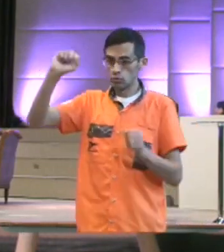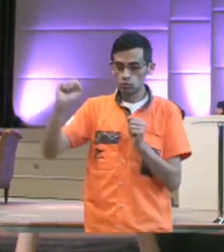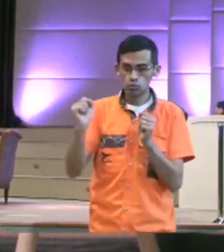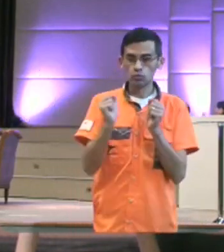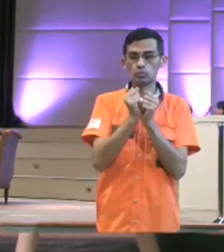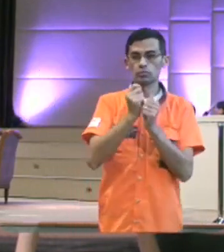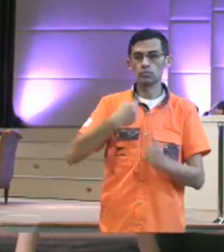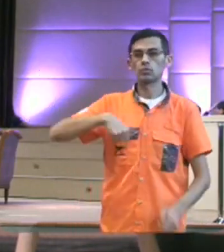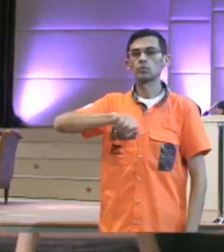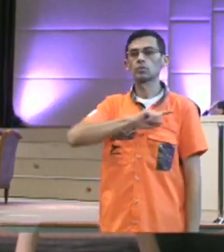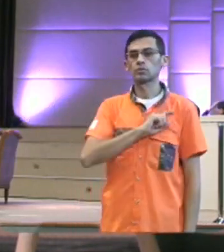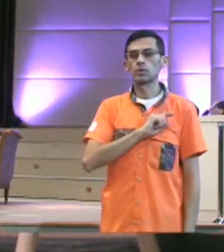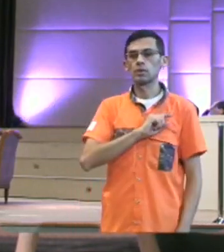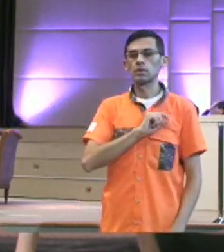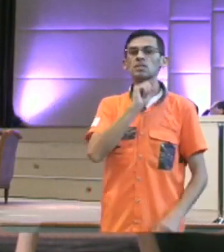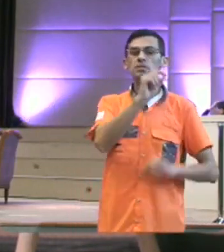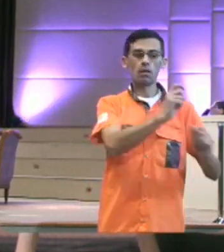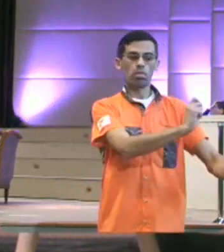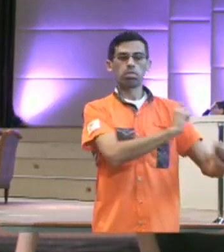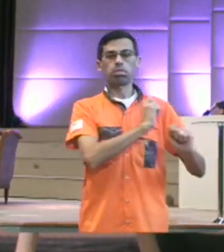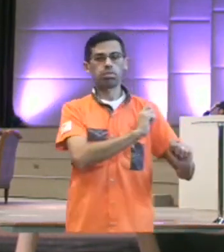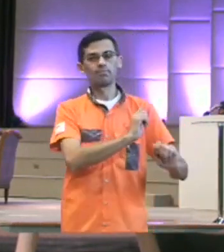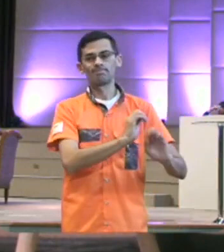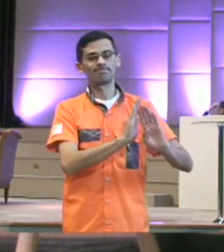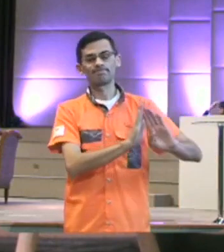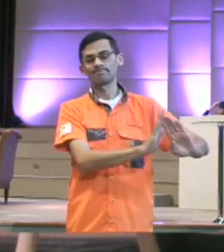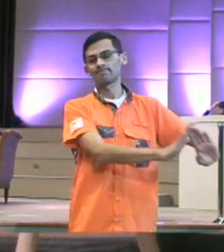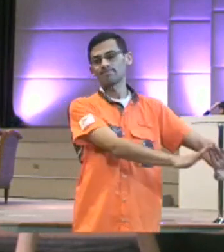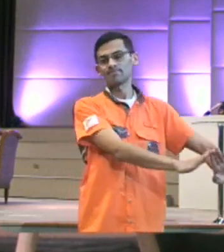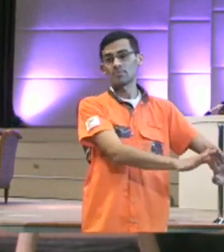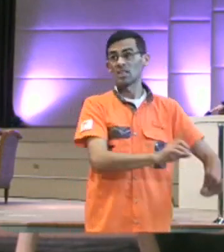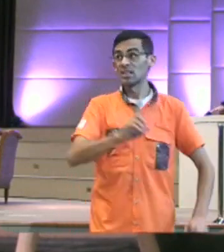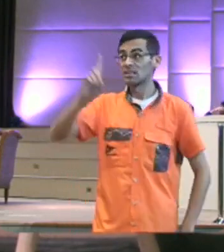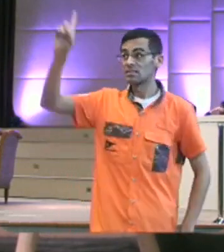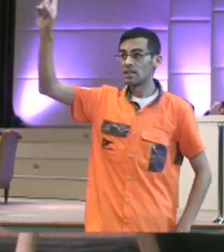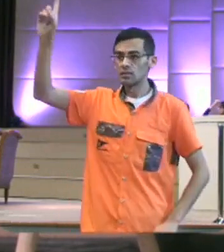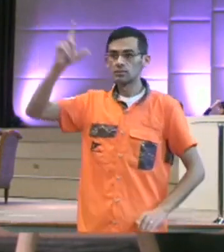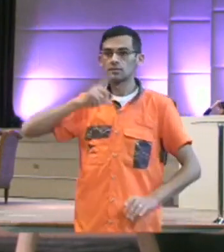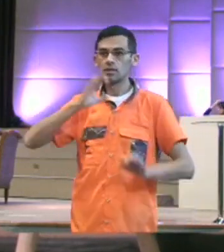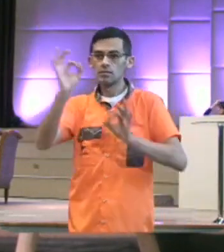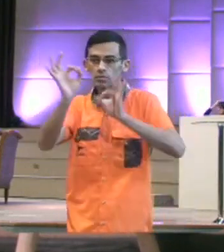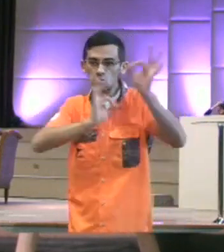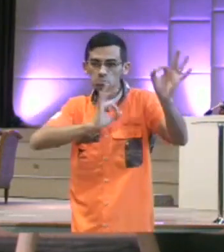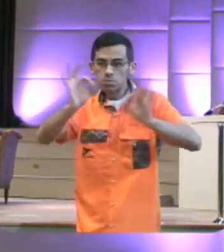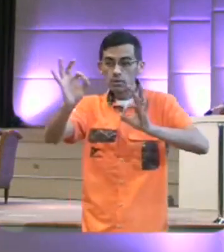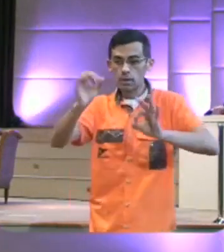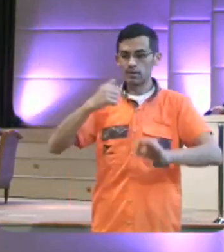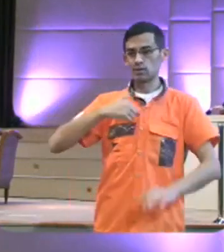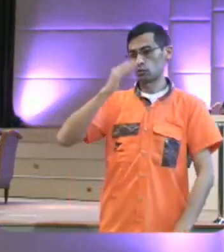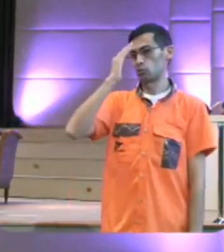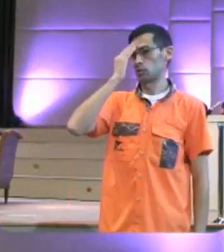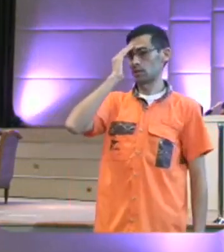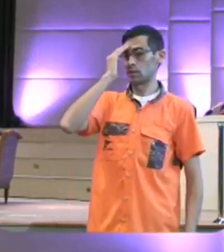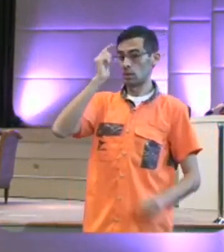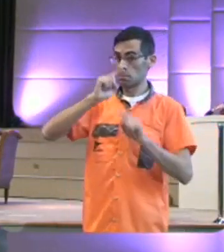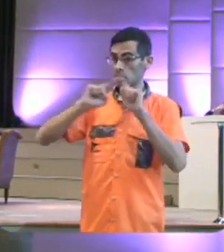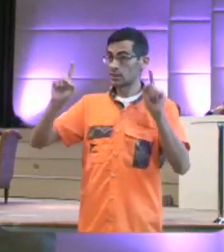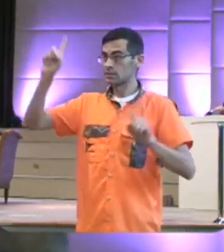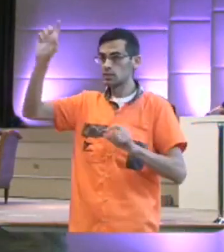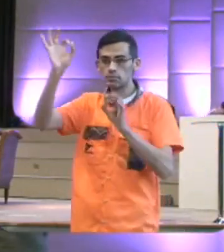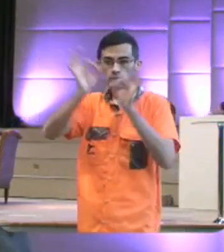nós, quem será contra nós? Deus tem um plano, Eu não entendo, mas Deus tem um